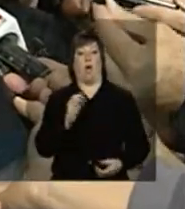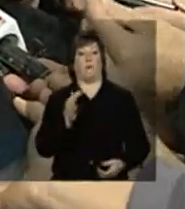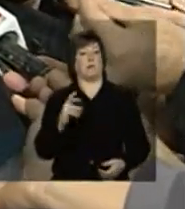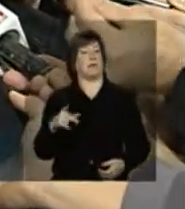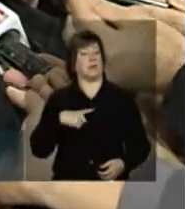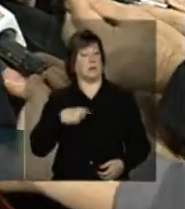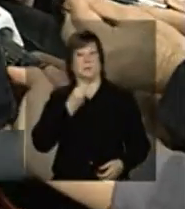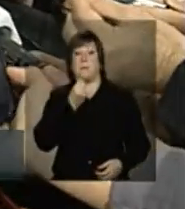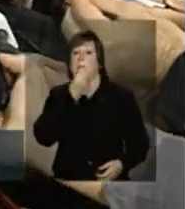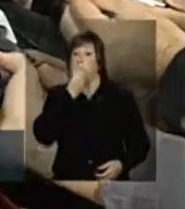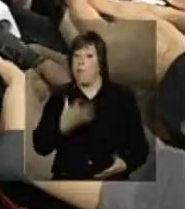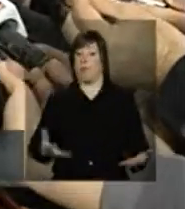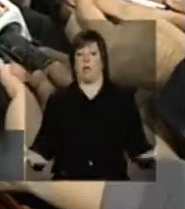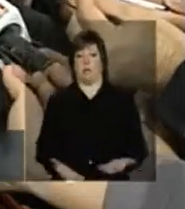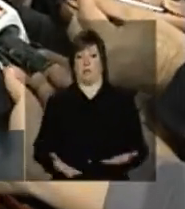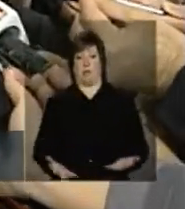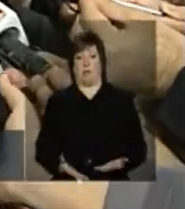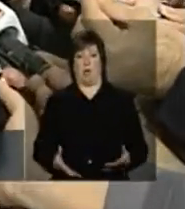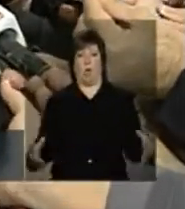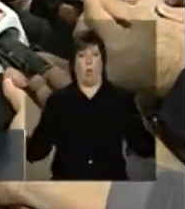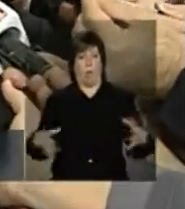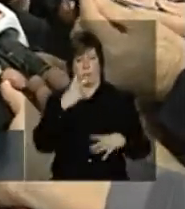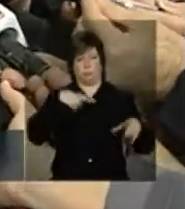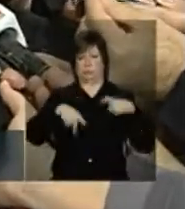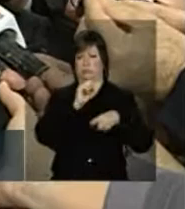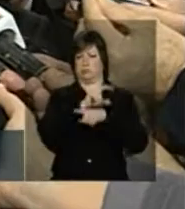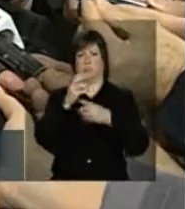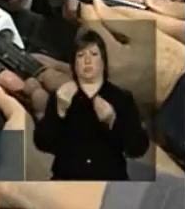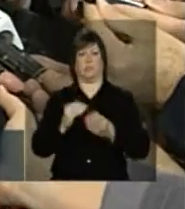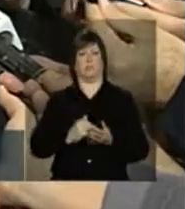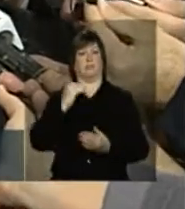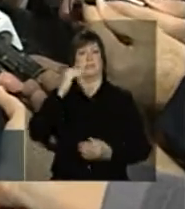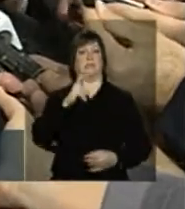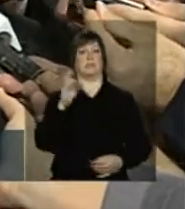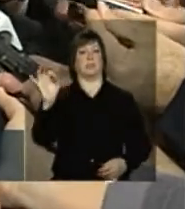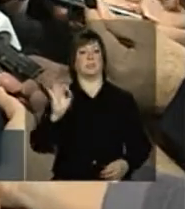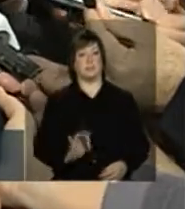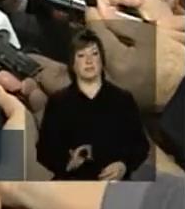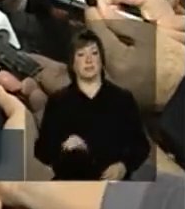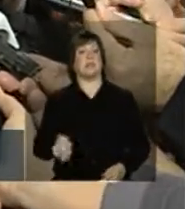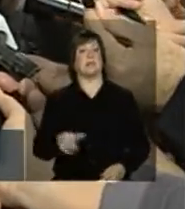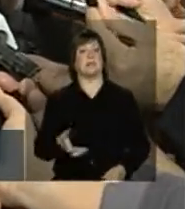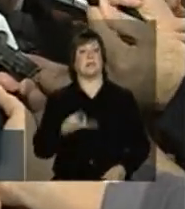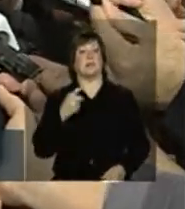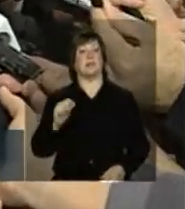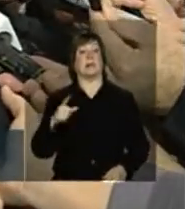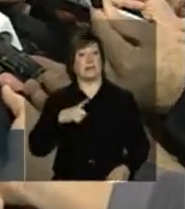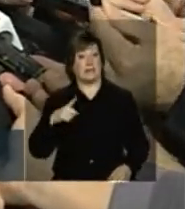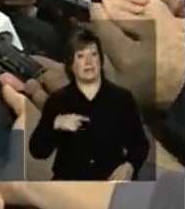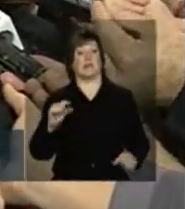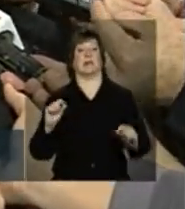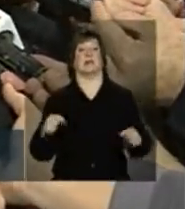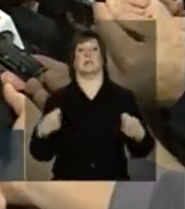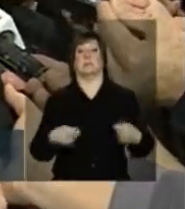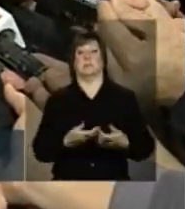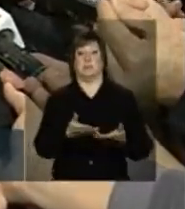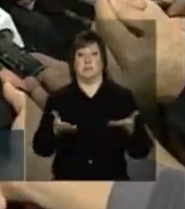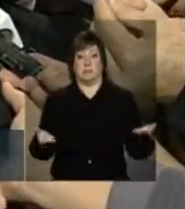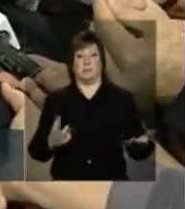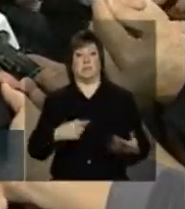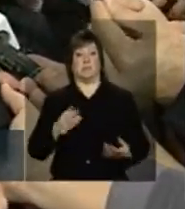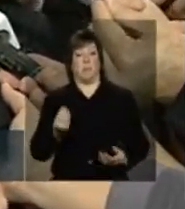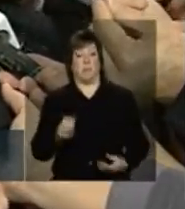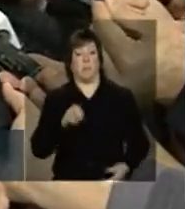situação excepcional. A massa salarial está crescendo 5%. Significa que tem demanda no Brasil. Nós temos